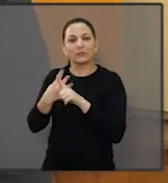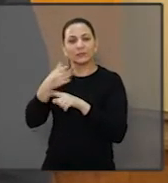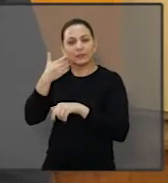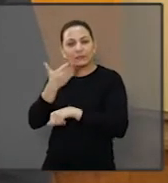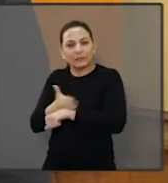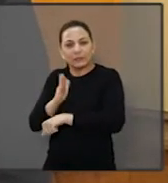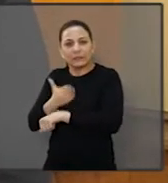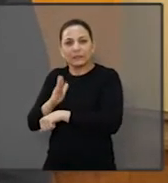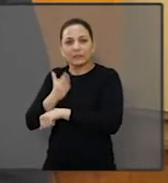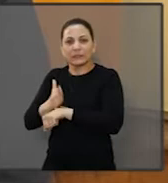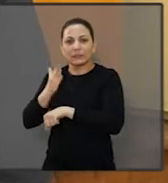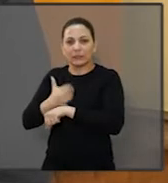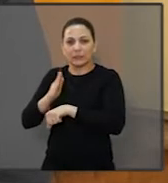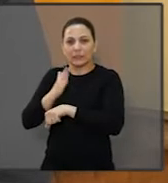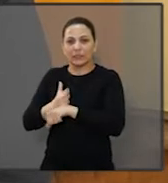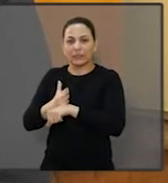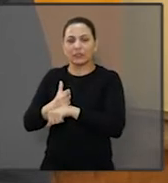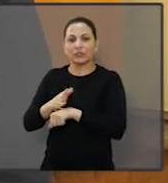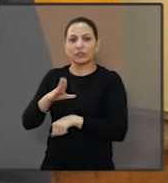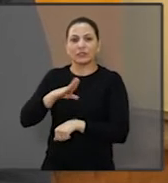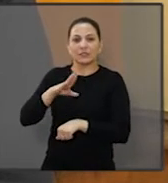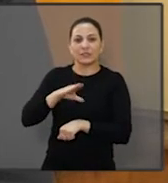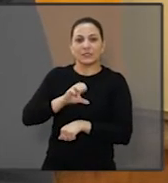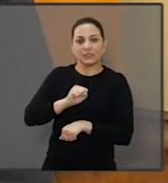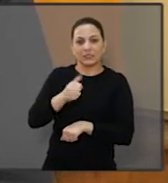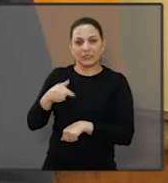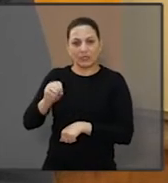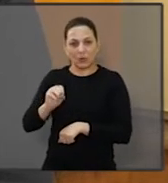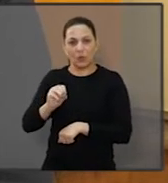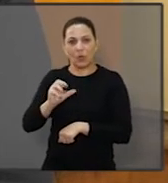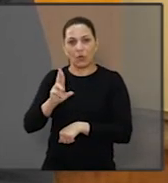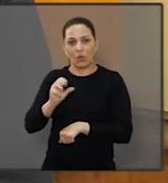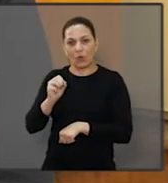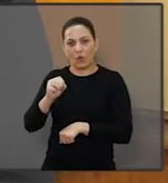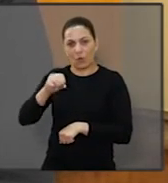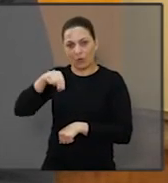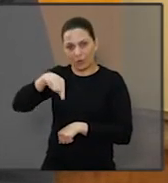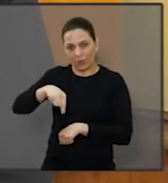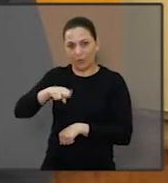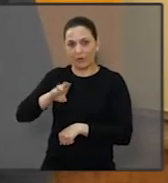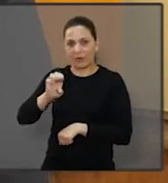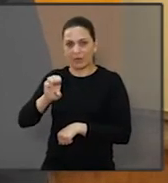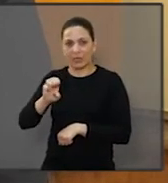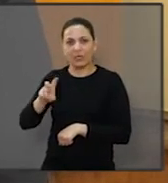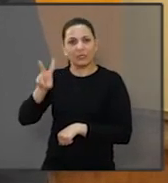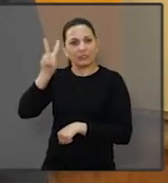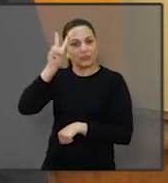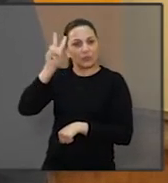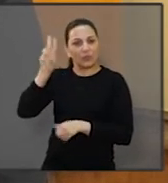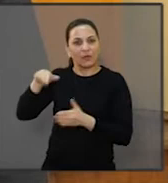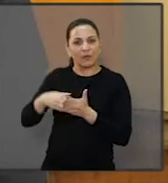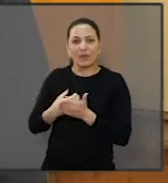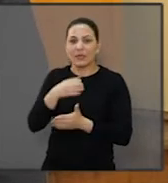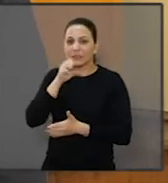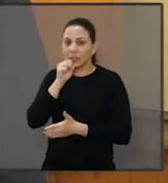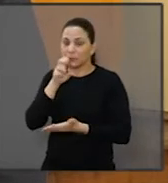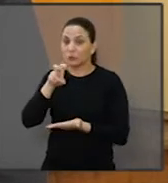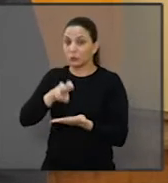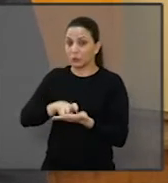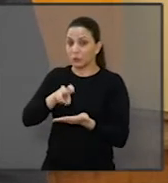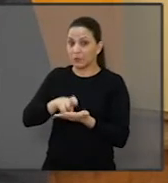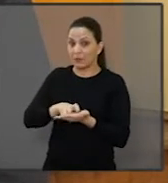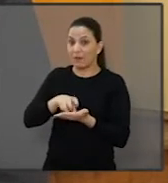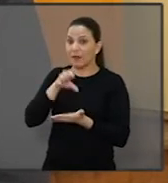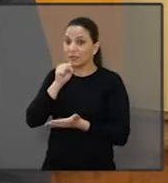meses treinando, a gente treinava em São Roque, então a gente treinava de segunda a sábado de